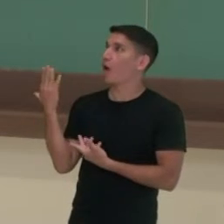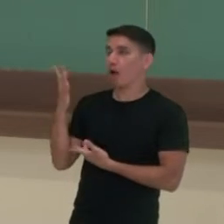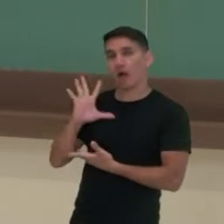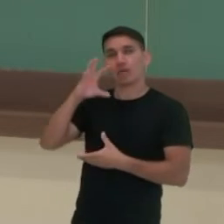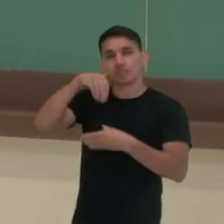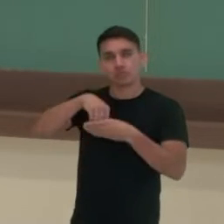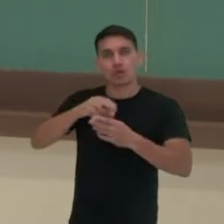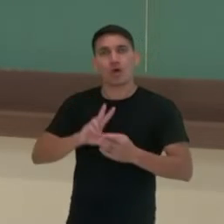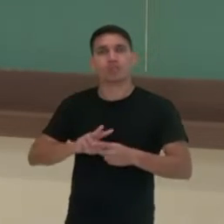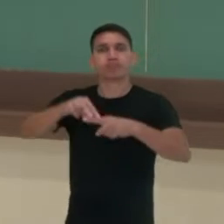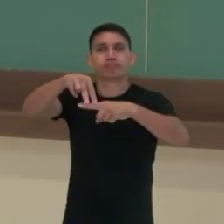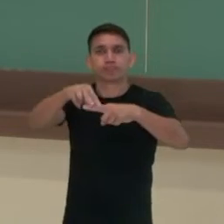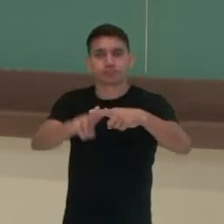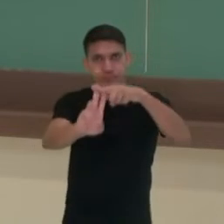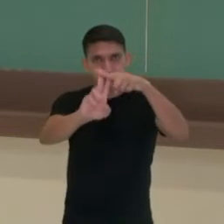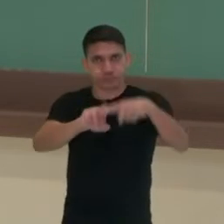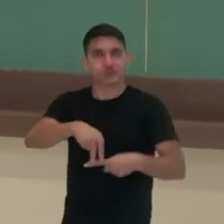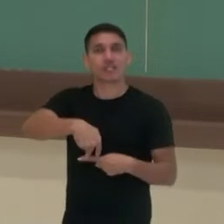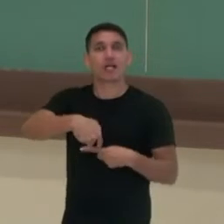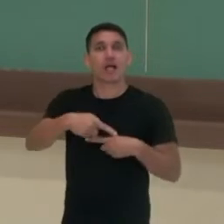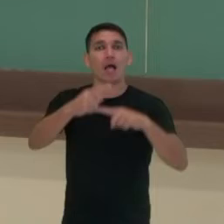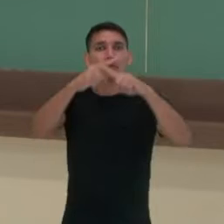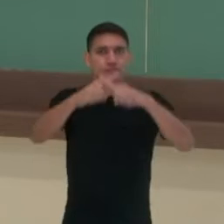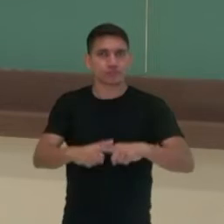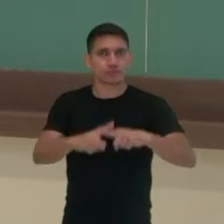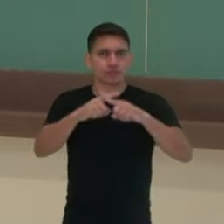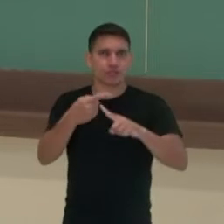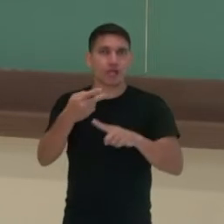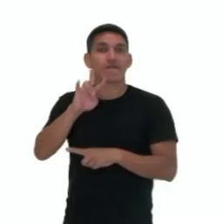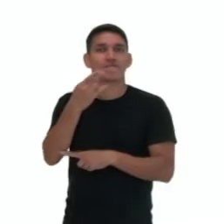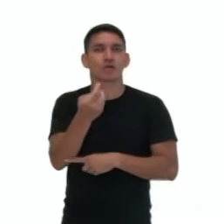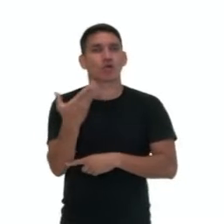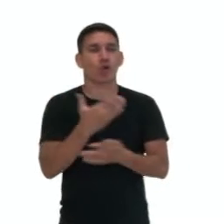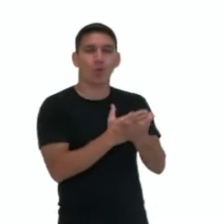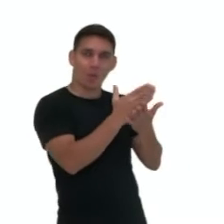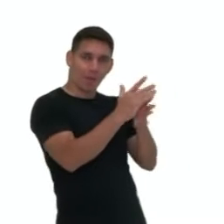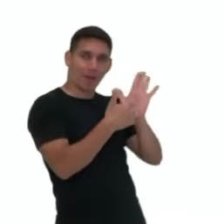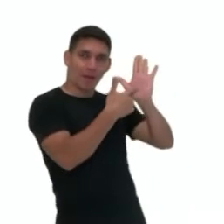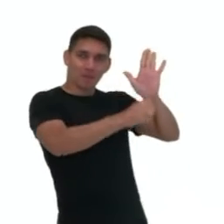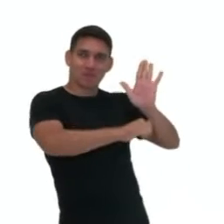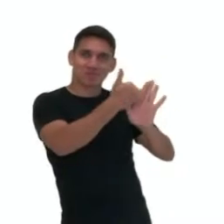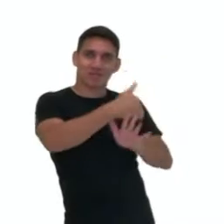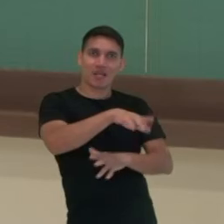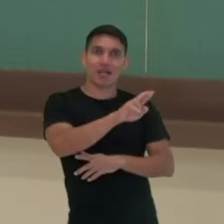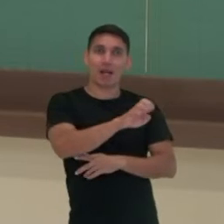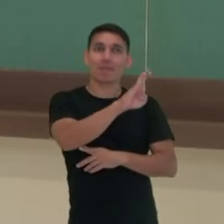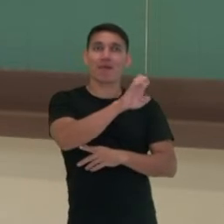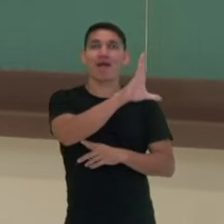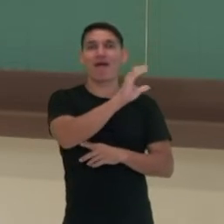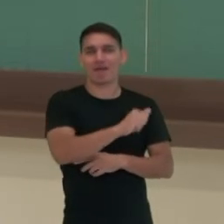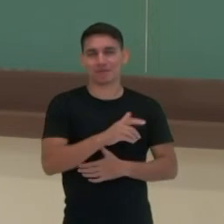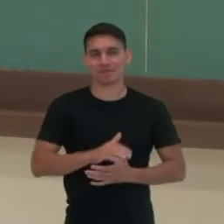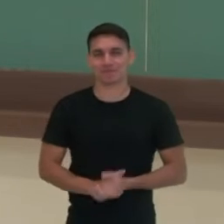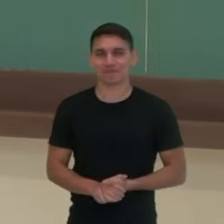ginástica competitiva, tá? Como a gente viu lá na frente, a Rebeca, né, dentro da ginástica artística.